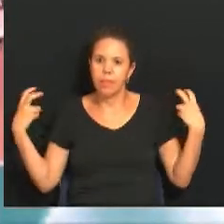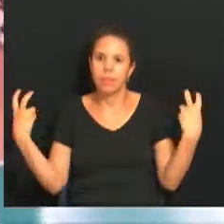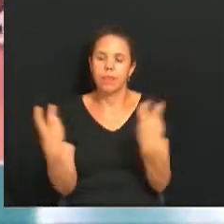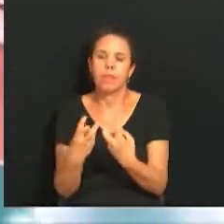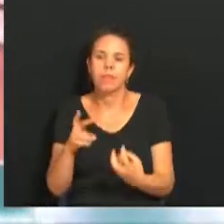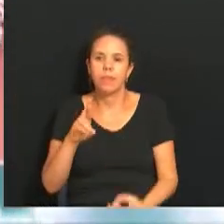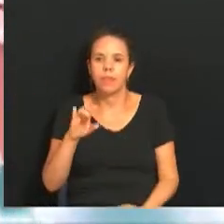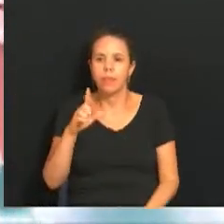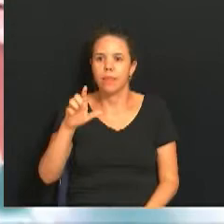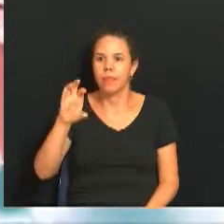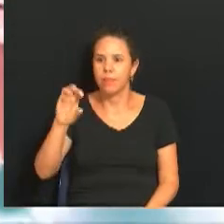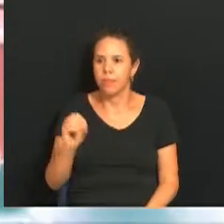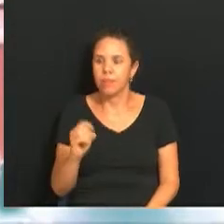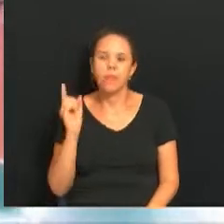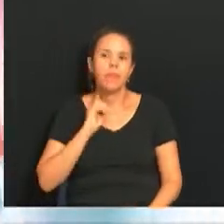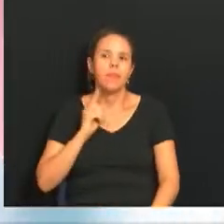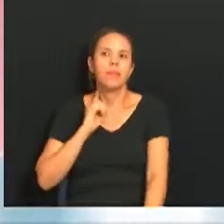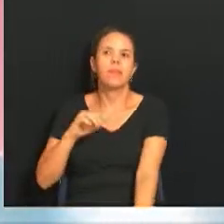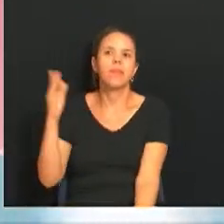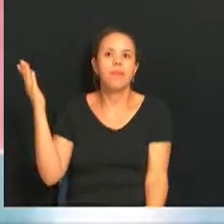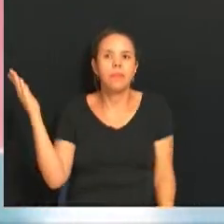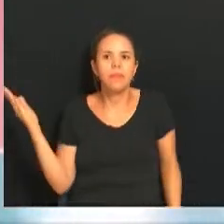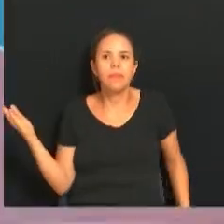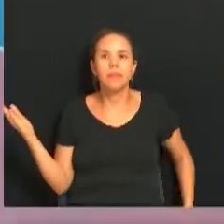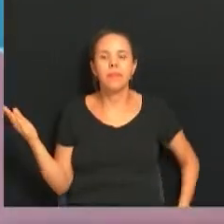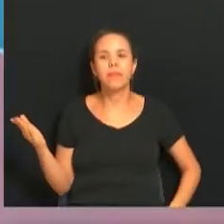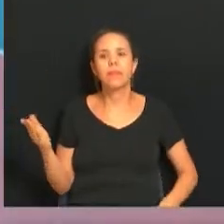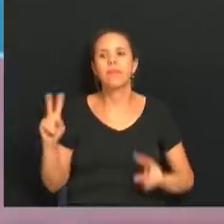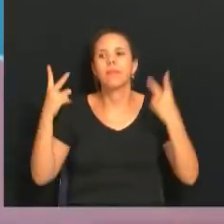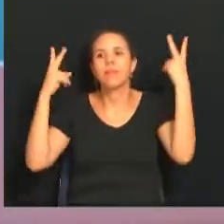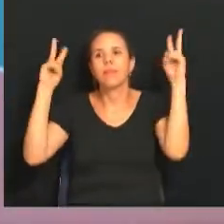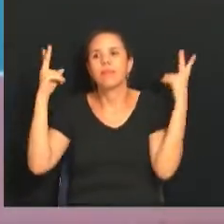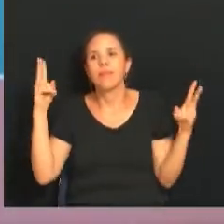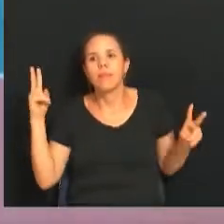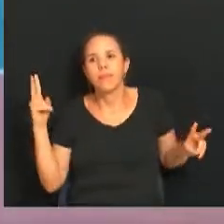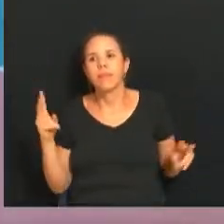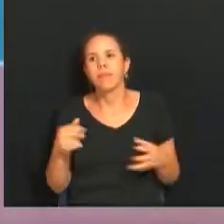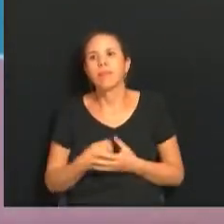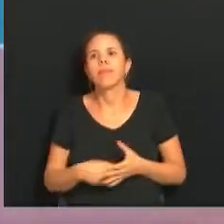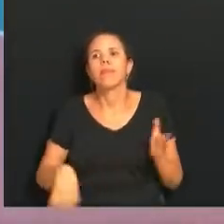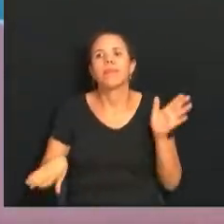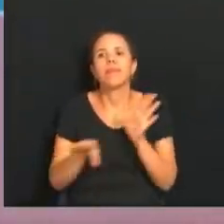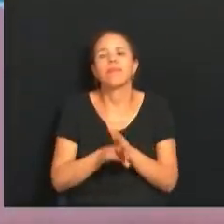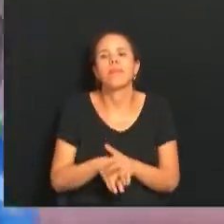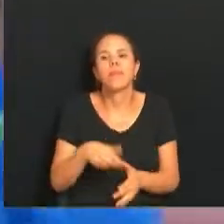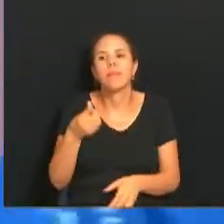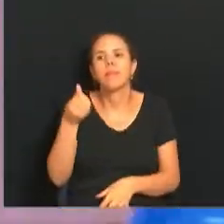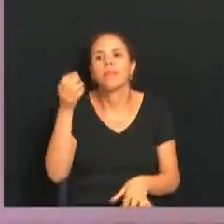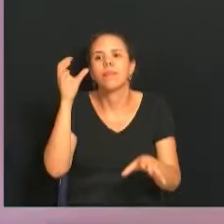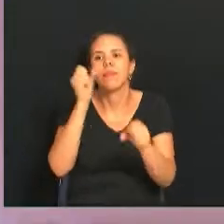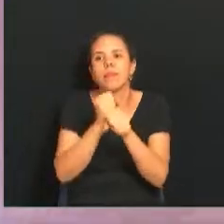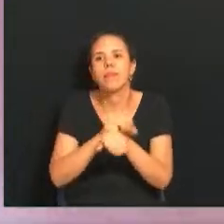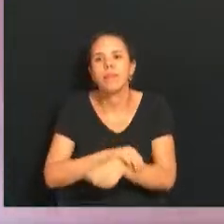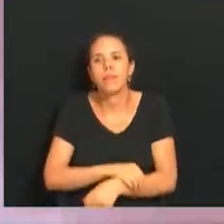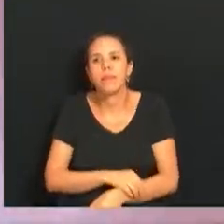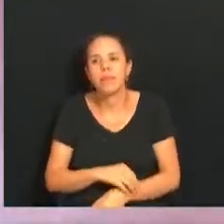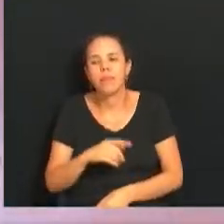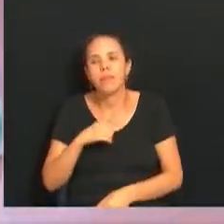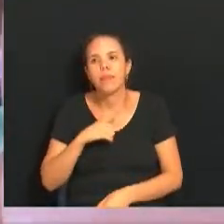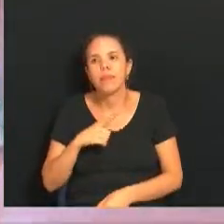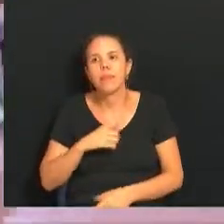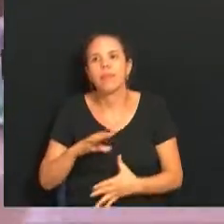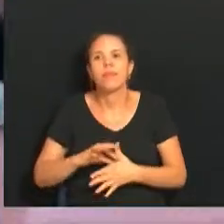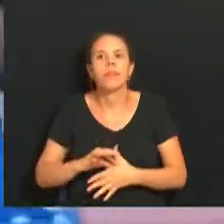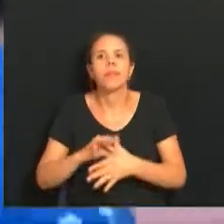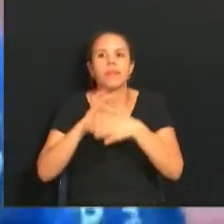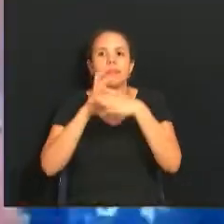em Contagem, Minas Gerais. Com a vitória, o Vôlei Renata chega aos 6 pontos e garante a liderança